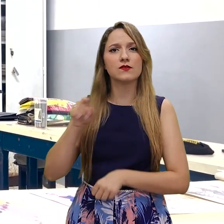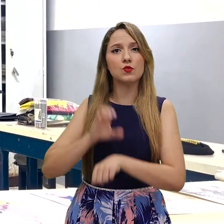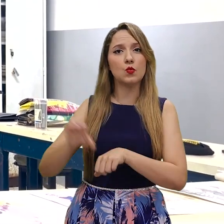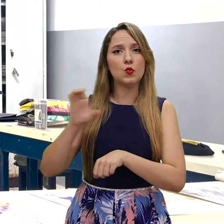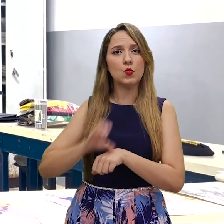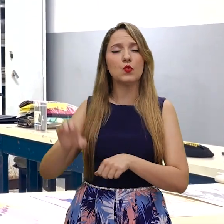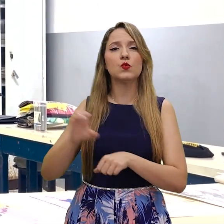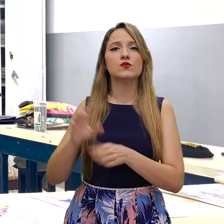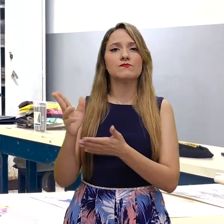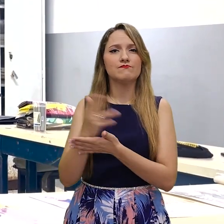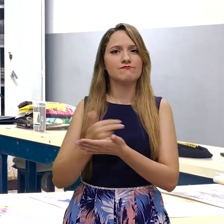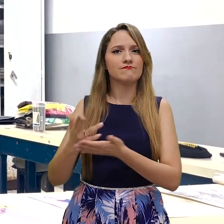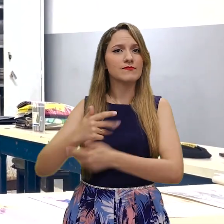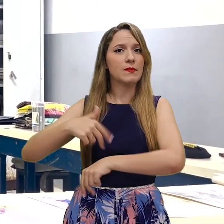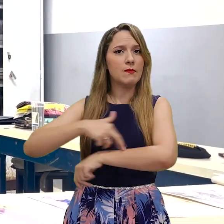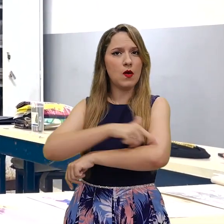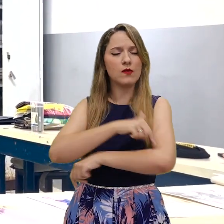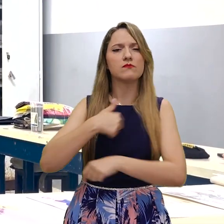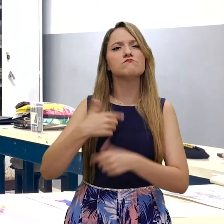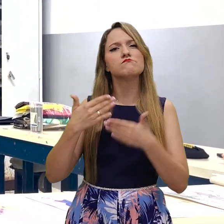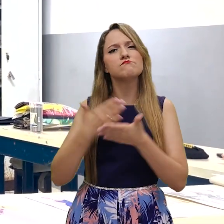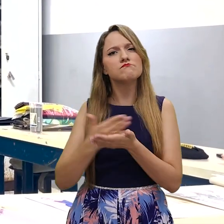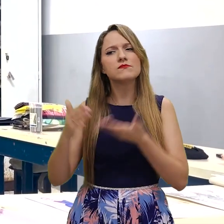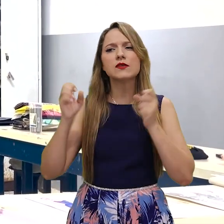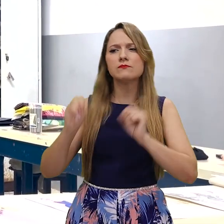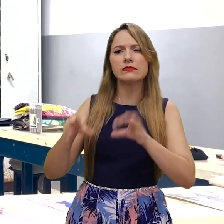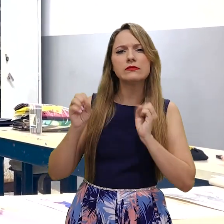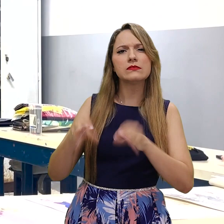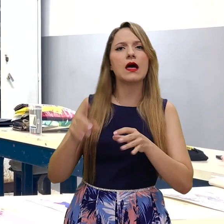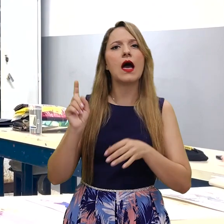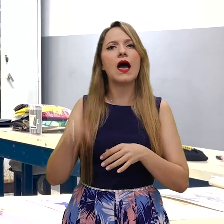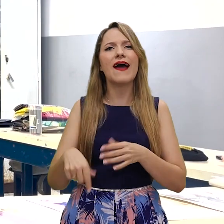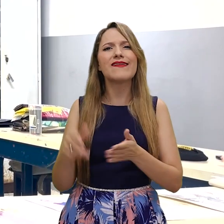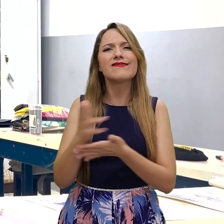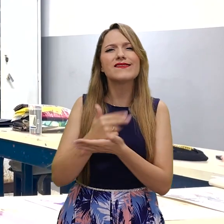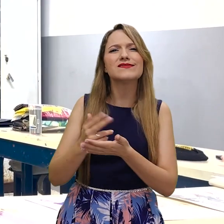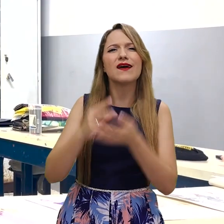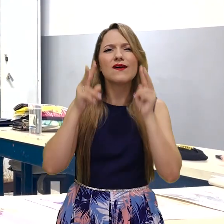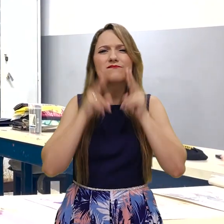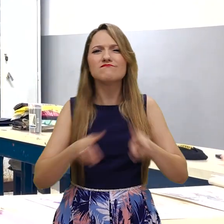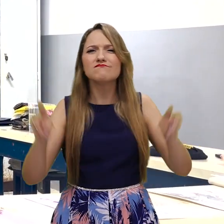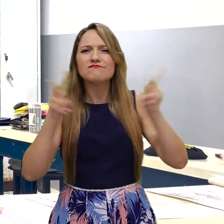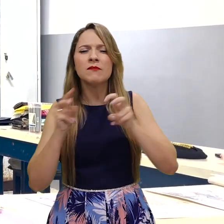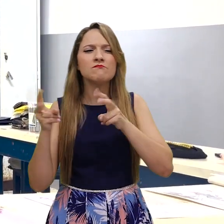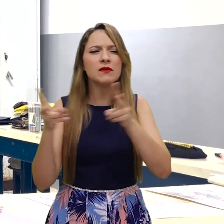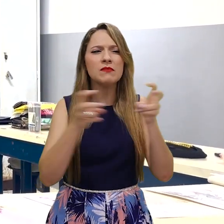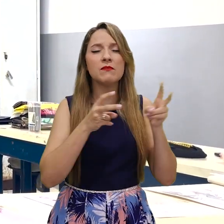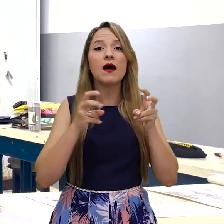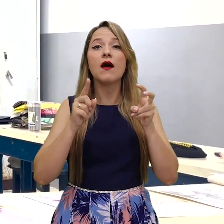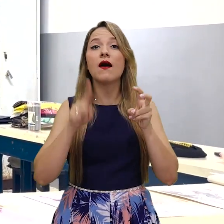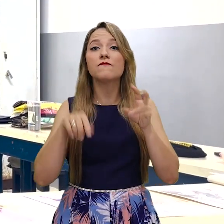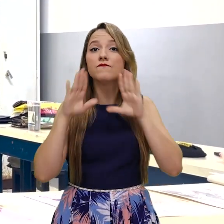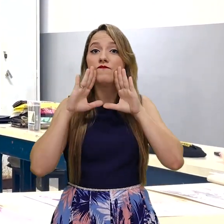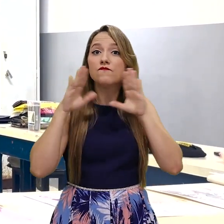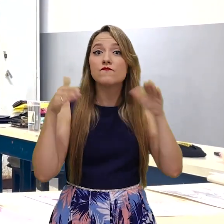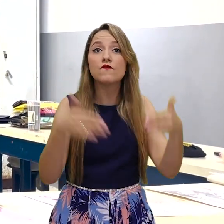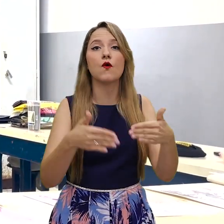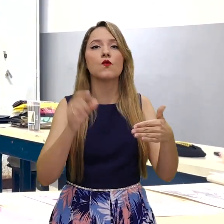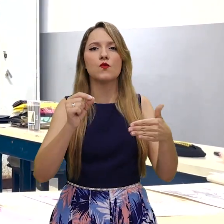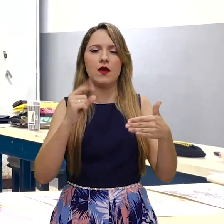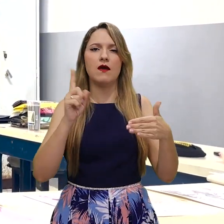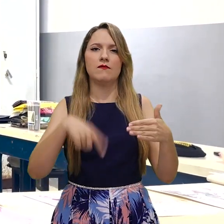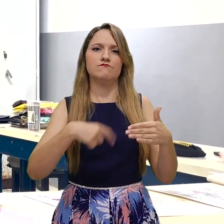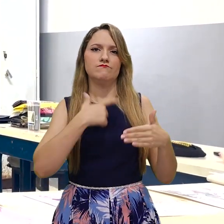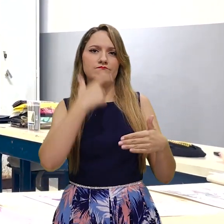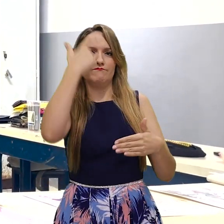de Design de Moda. Comecei dando uma aula de desenho de observação, mas que era completamente focado na figura humana, que já